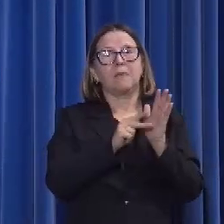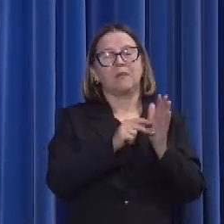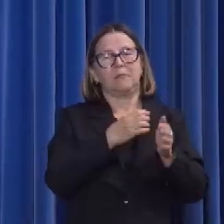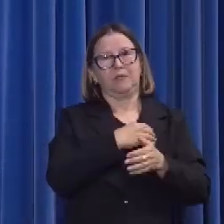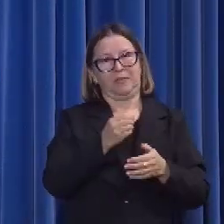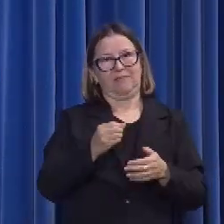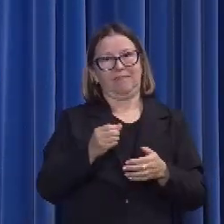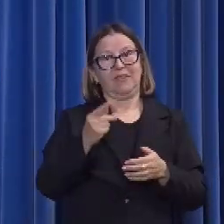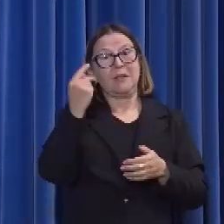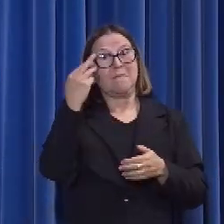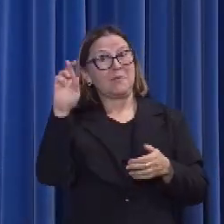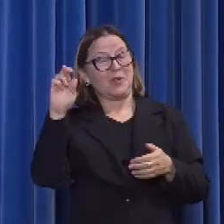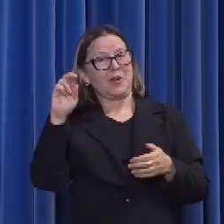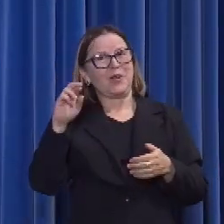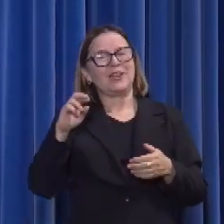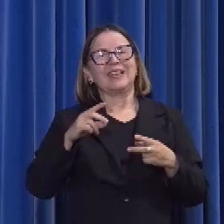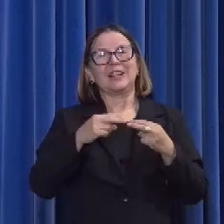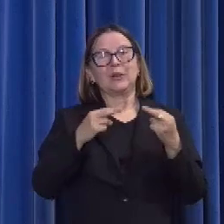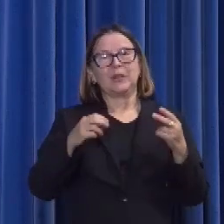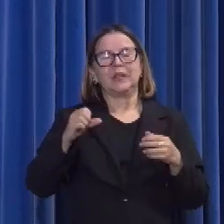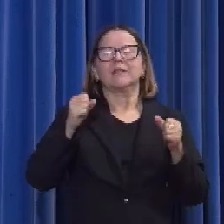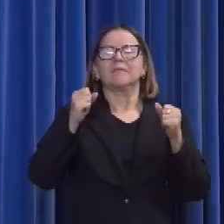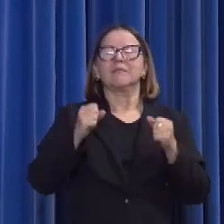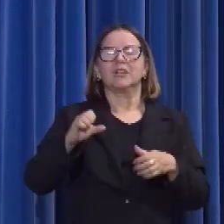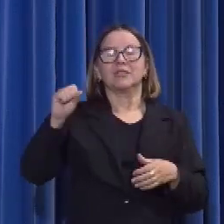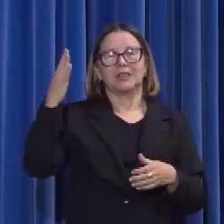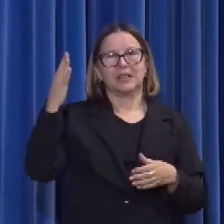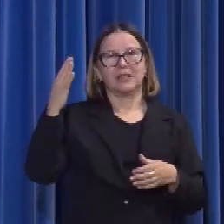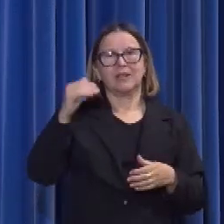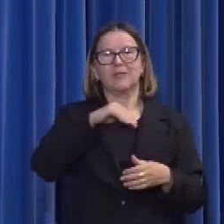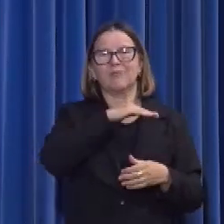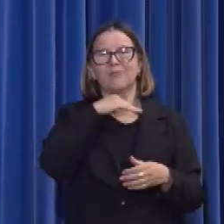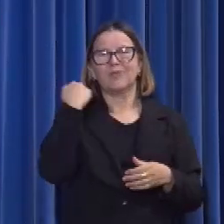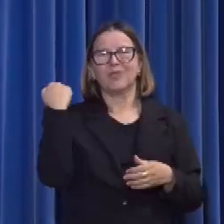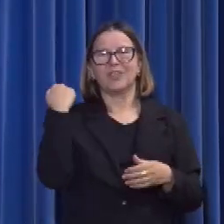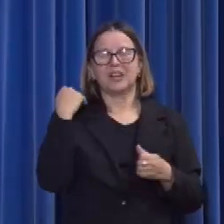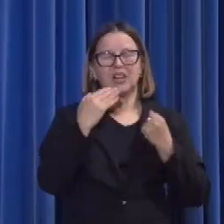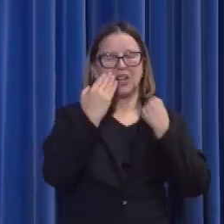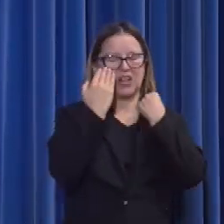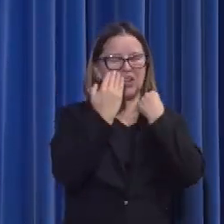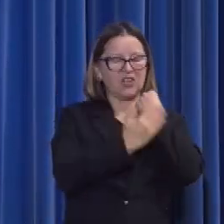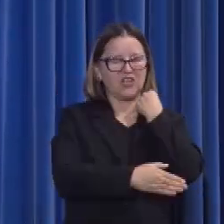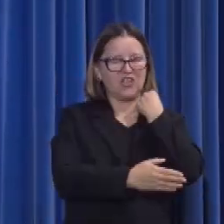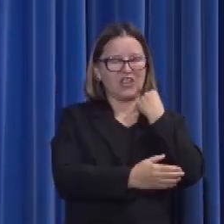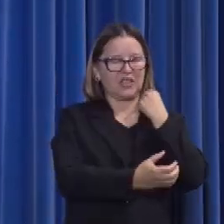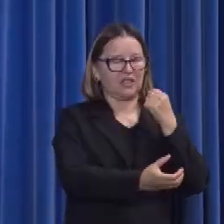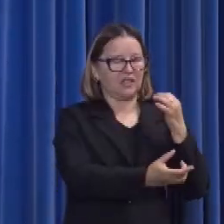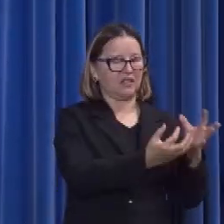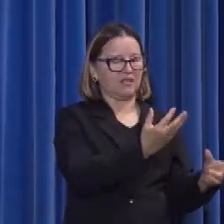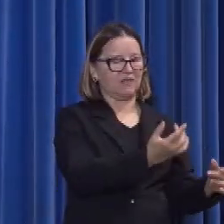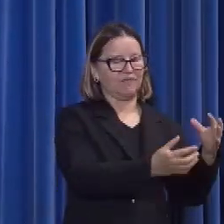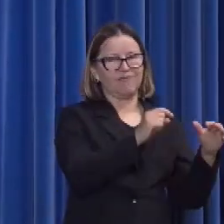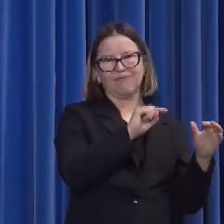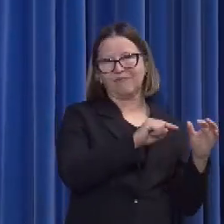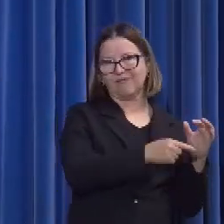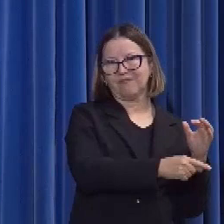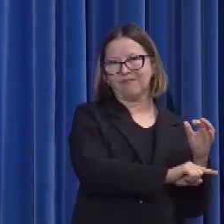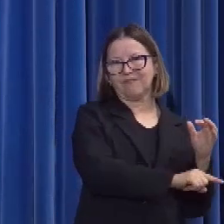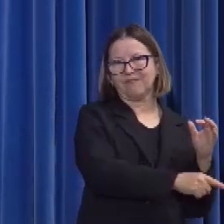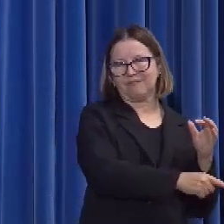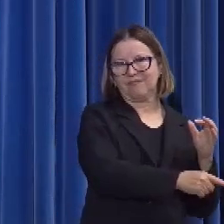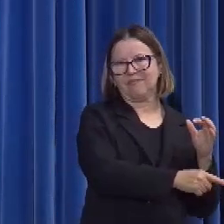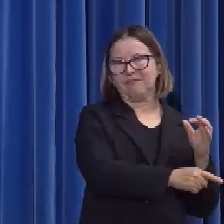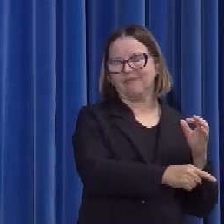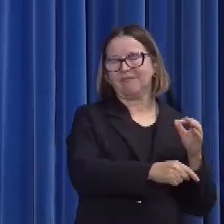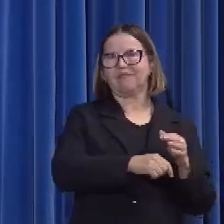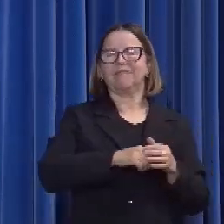lhe acontecer é morrer sob a condenação divina, suportando todo o peso da sentença da morte